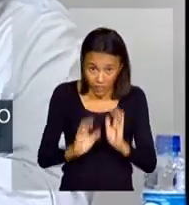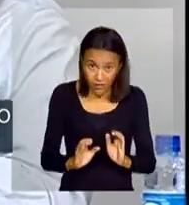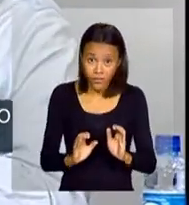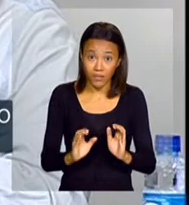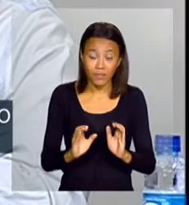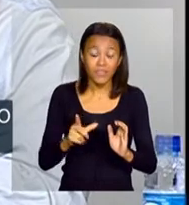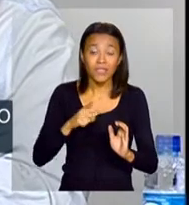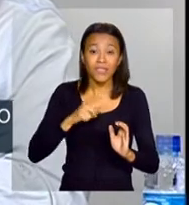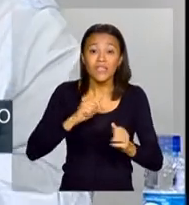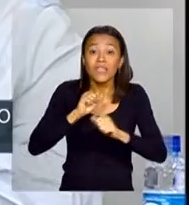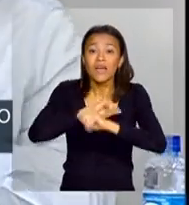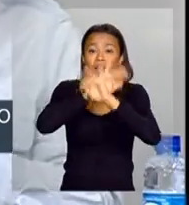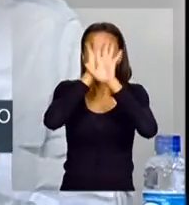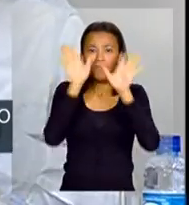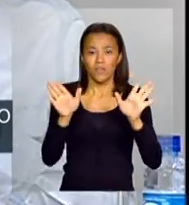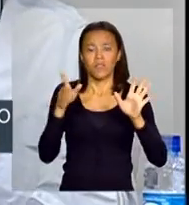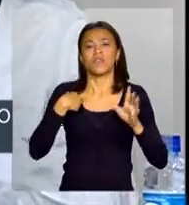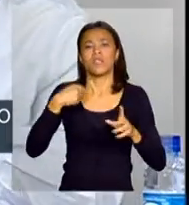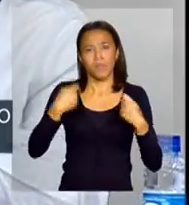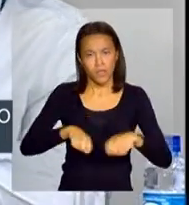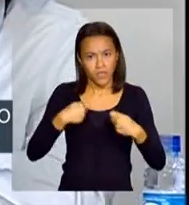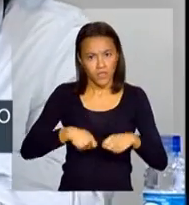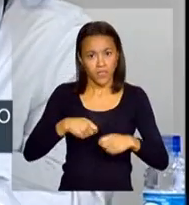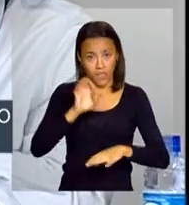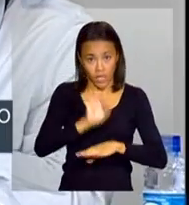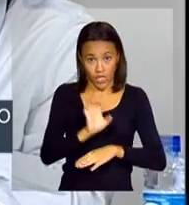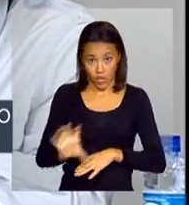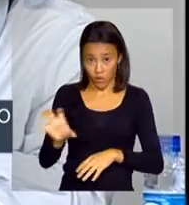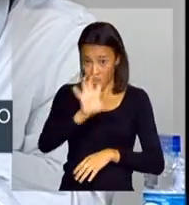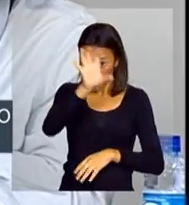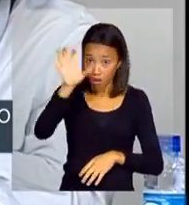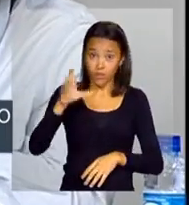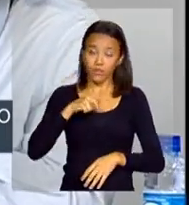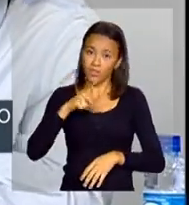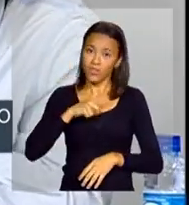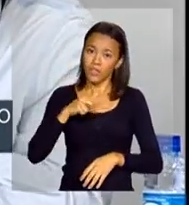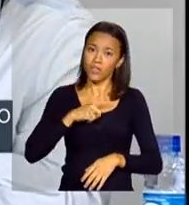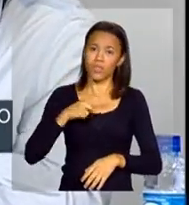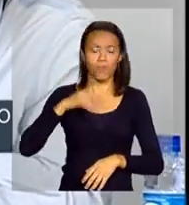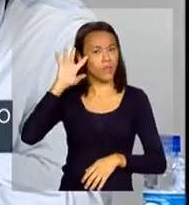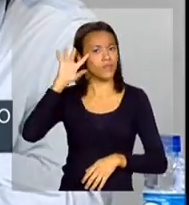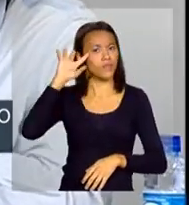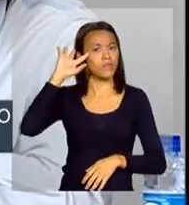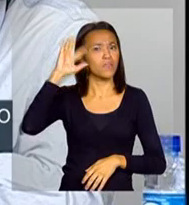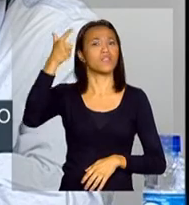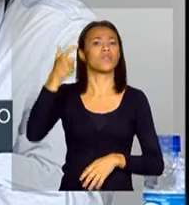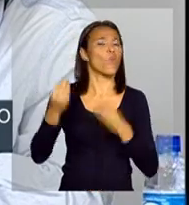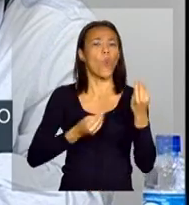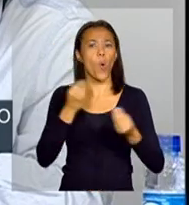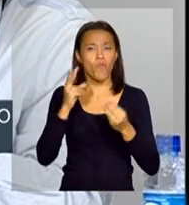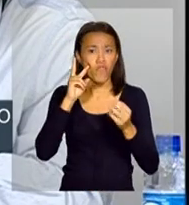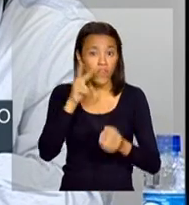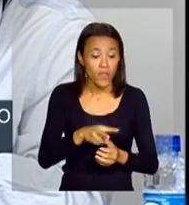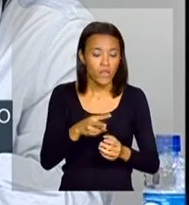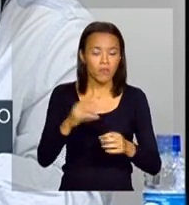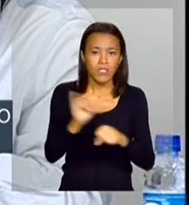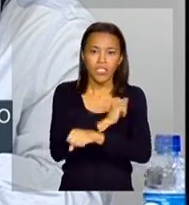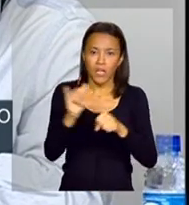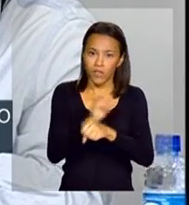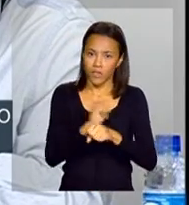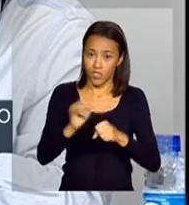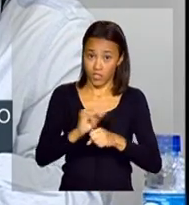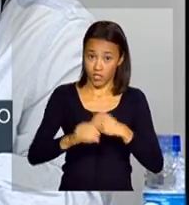que ter transparência. E é preciso que os estados modulem o seu processo de tomada de decisão, olhando as questões estratégicas de interesse e desenvolvimento